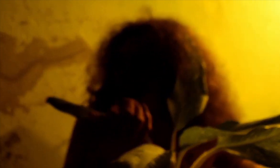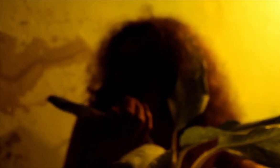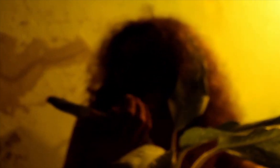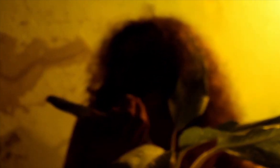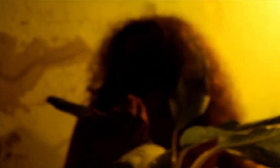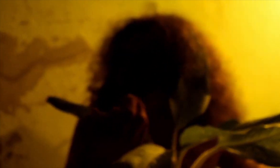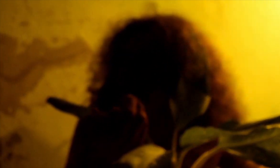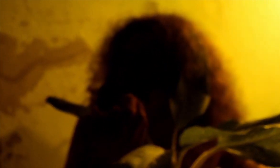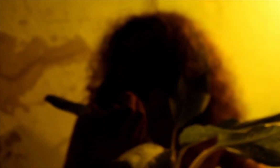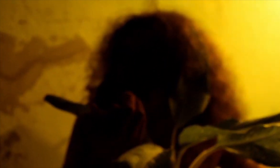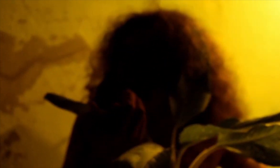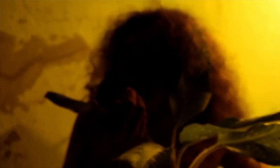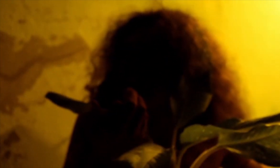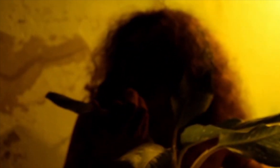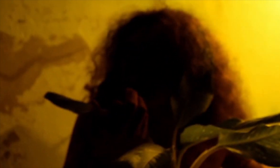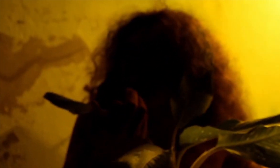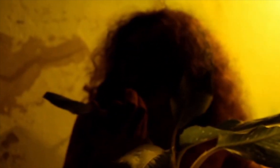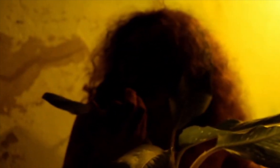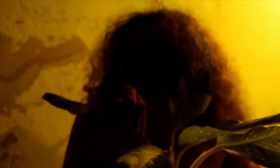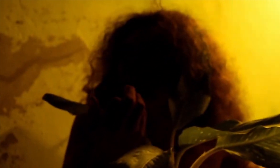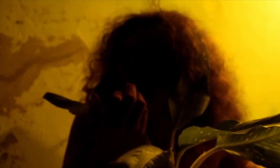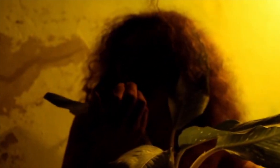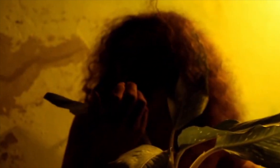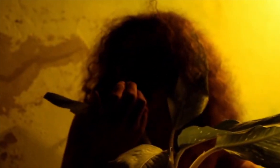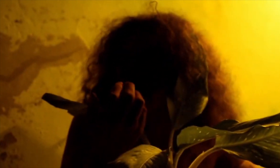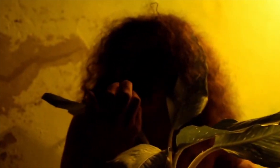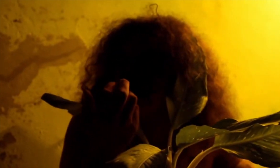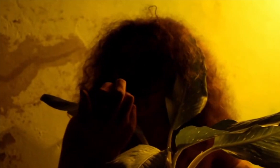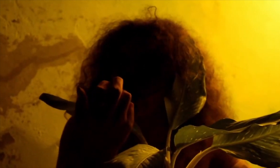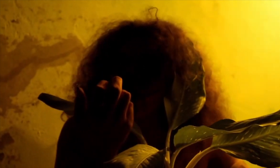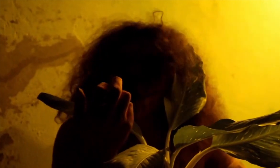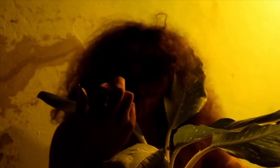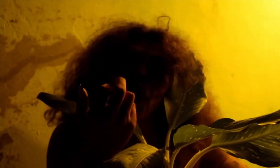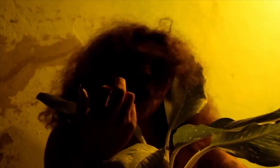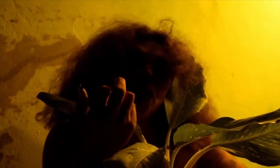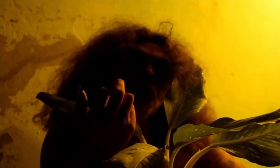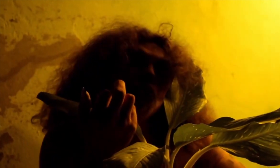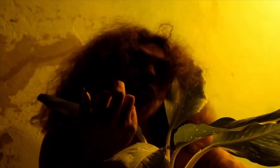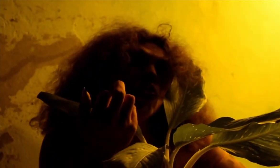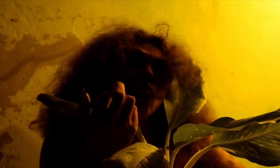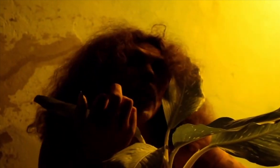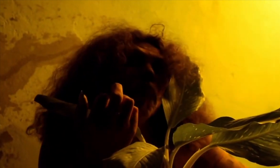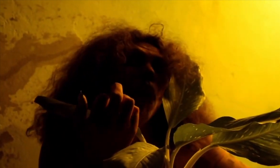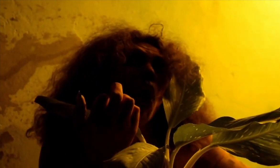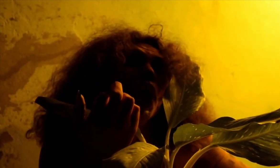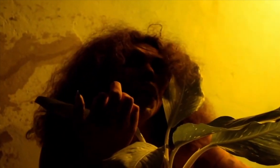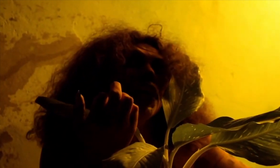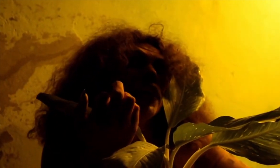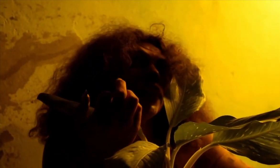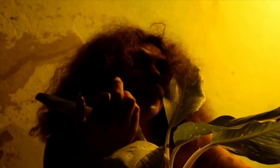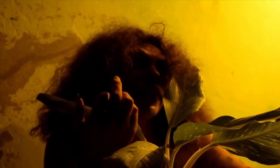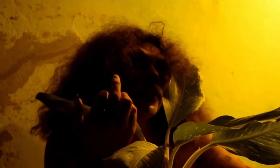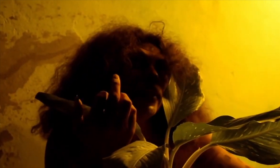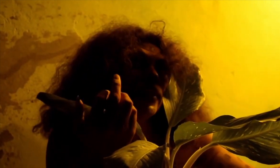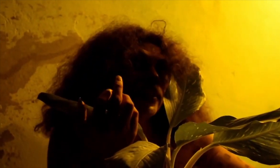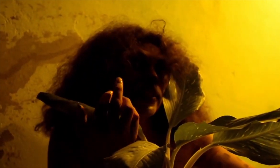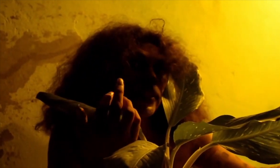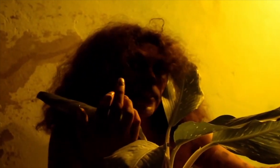Uma alma é eterna. O espírito nunca morre.